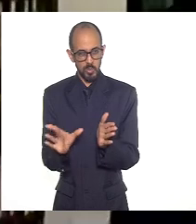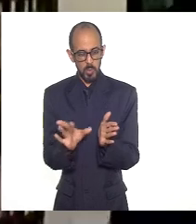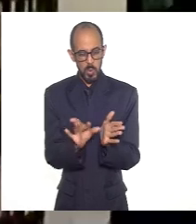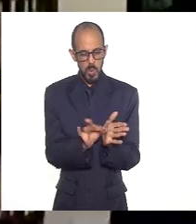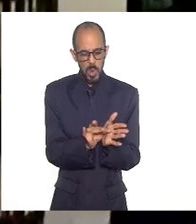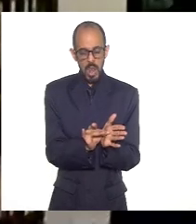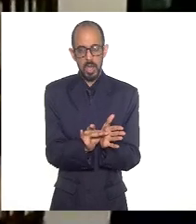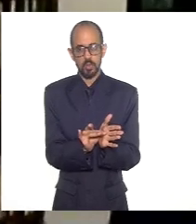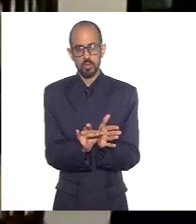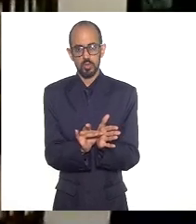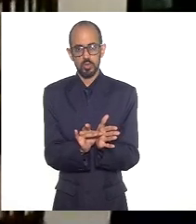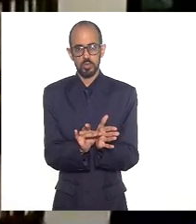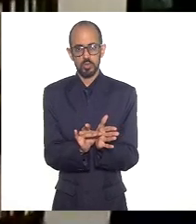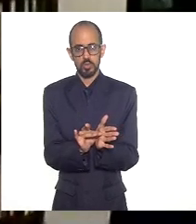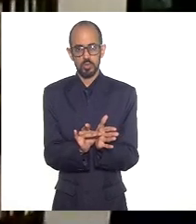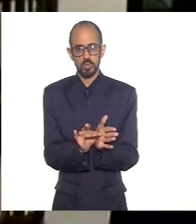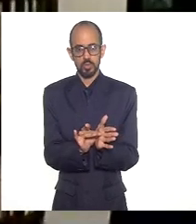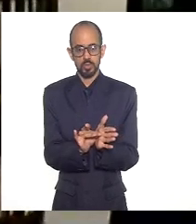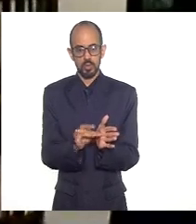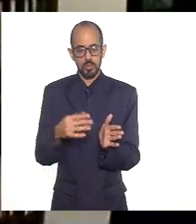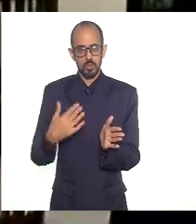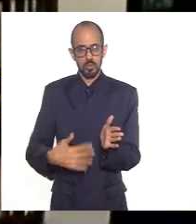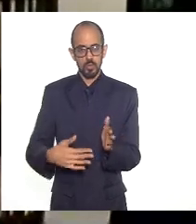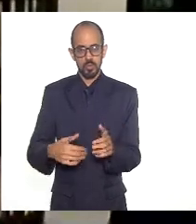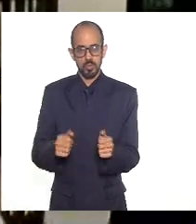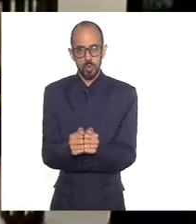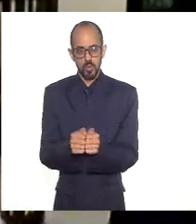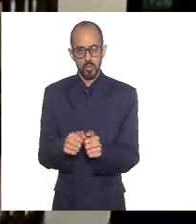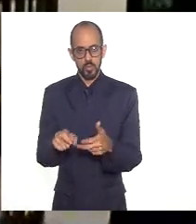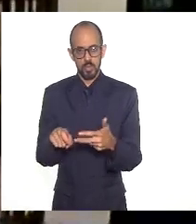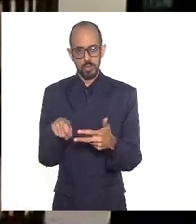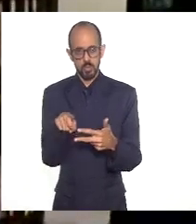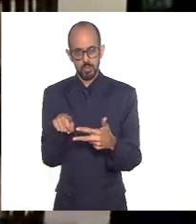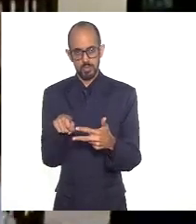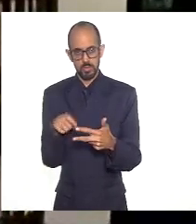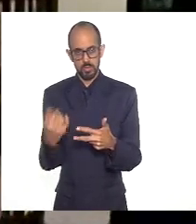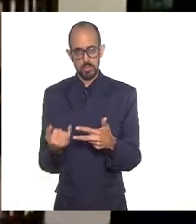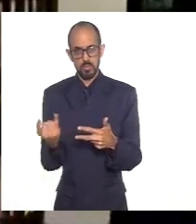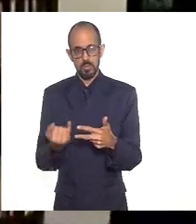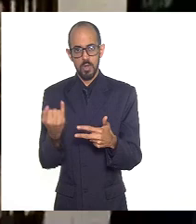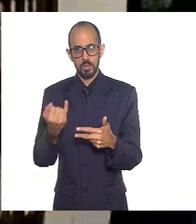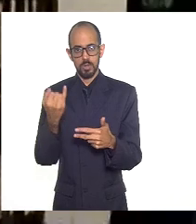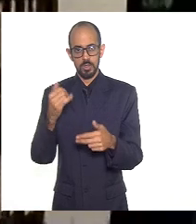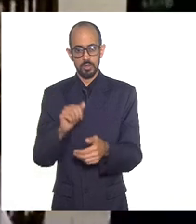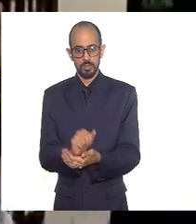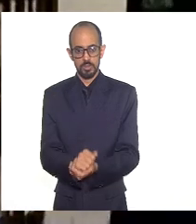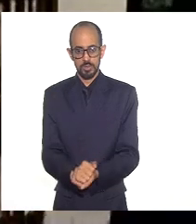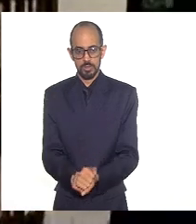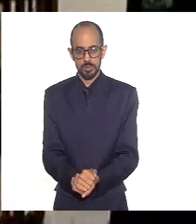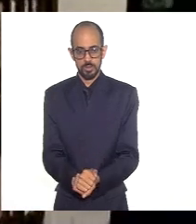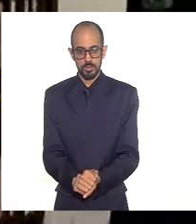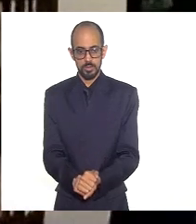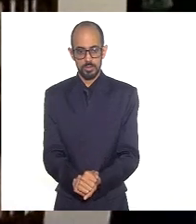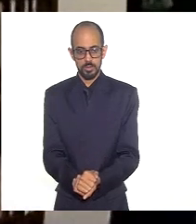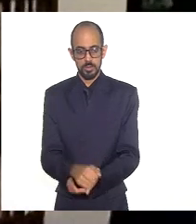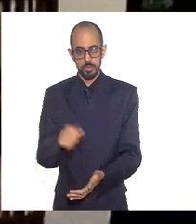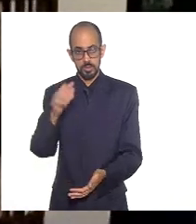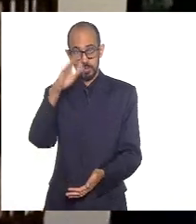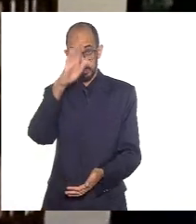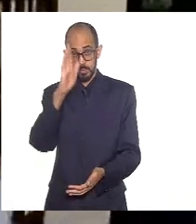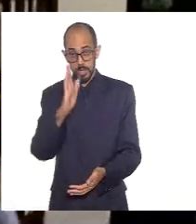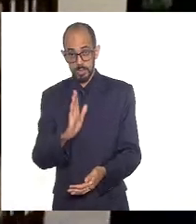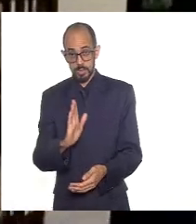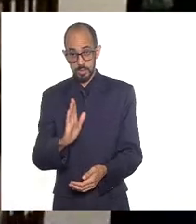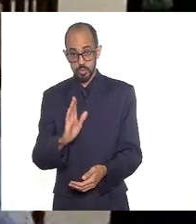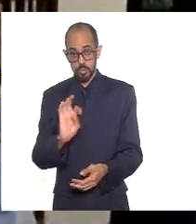incrustados em cargos executivos importantes da nação e de estados e